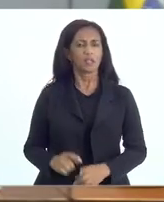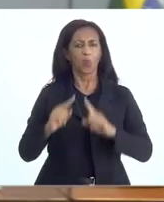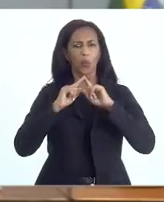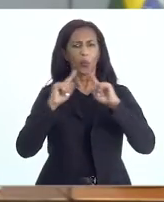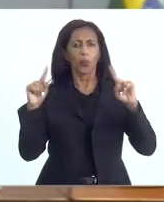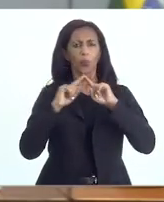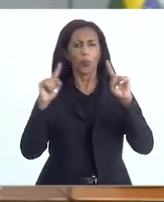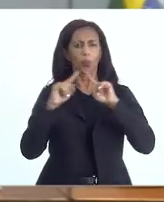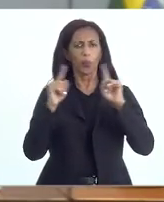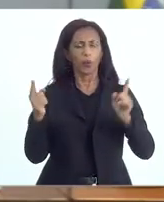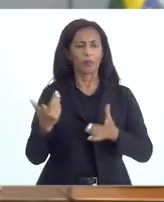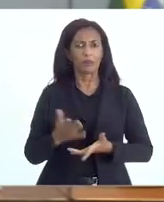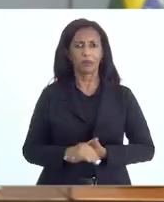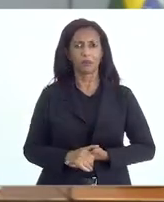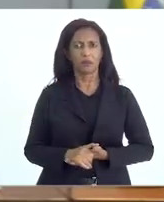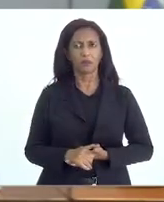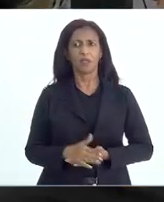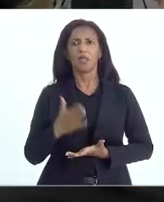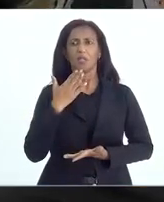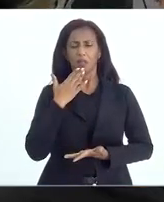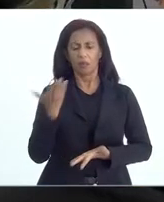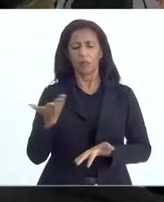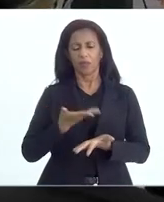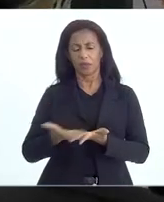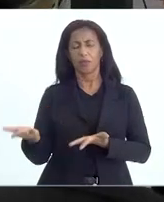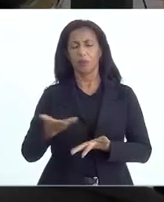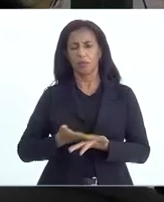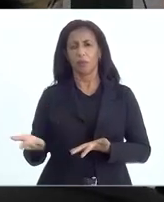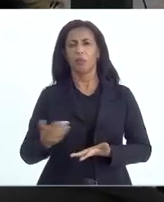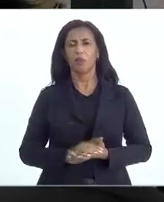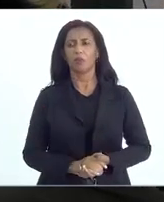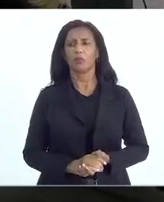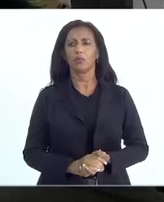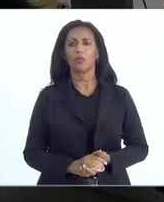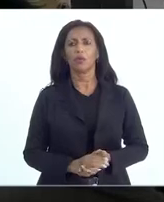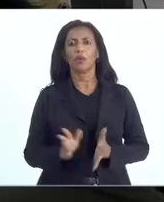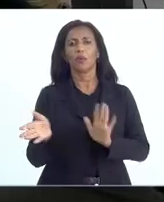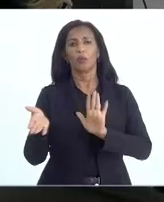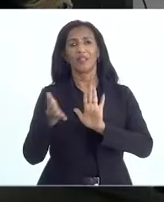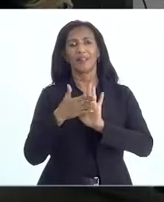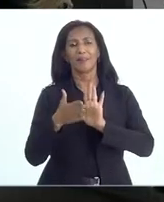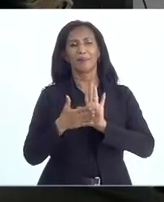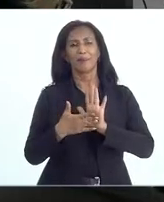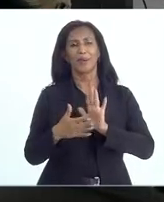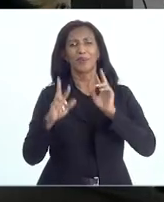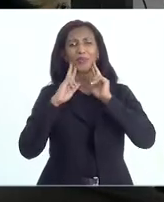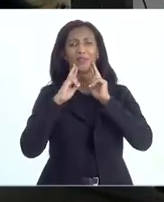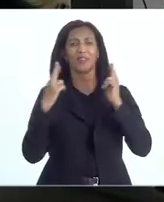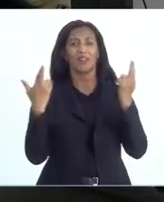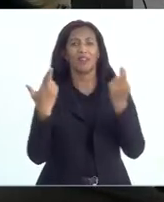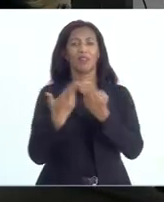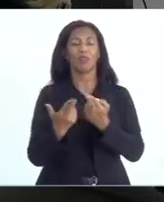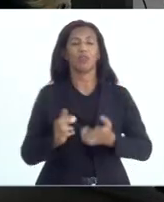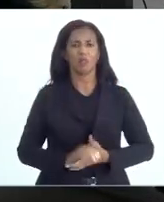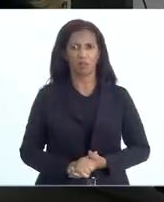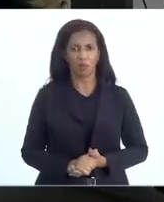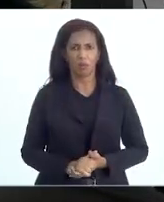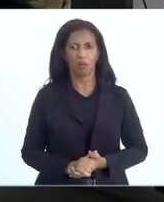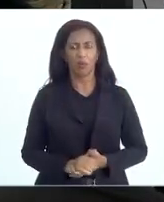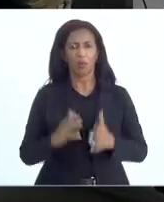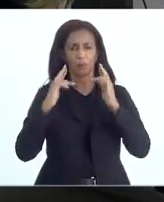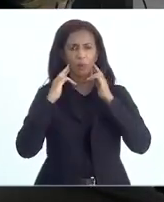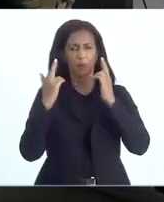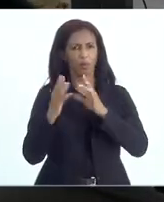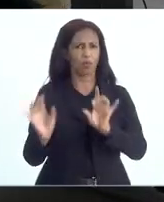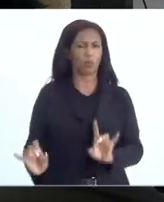reivindicação dos guarda-vidas fazer o encaminhamento para assessoria da condição para te colocar na pauta da próxima reunião a deliberação para uma